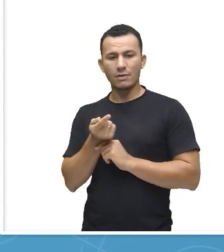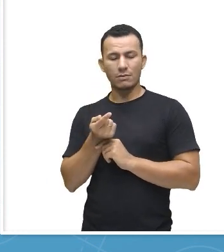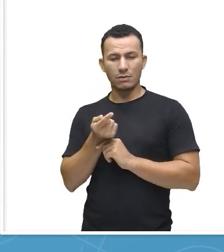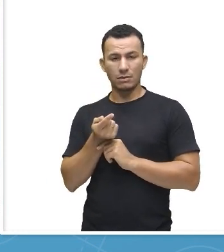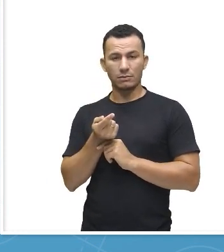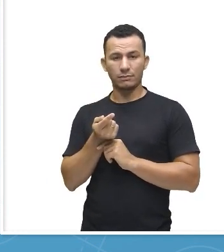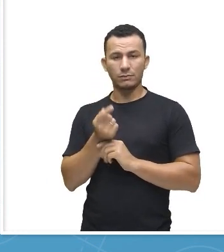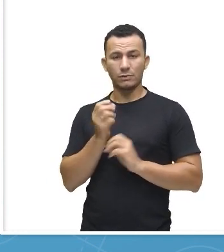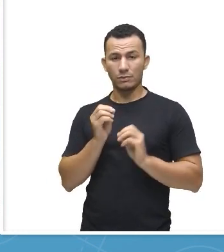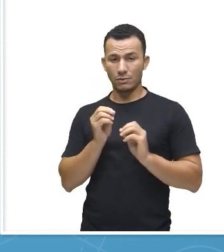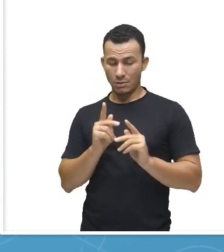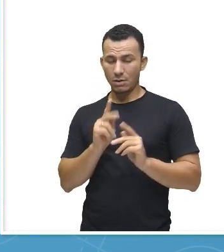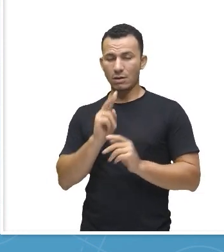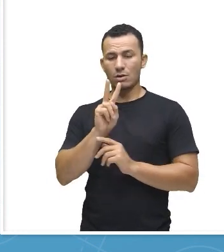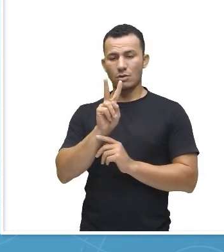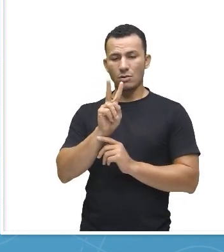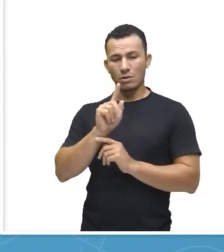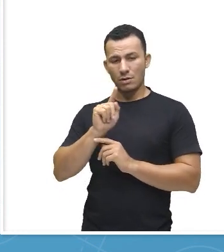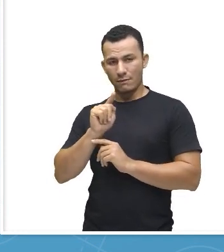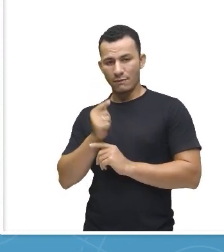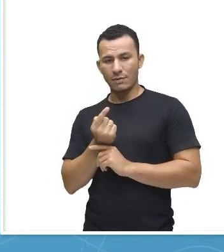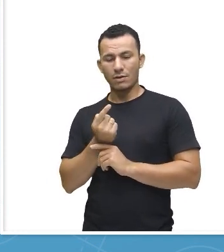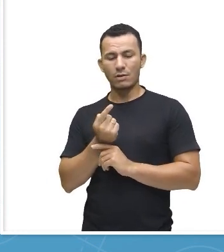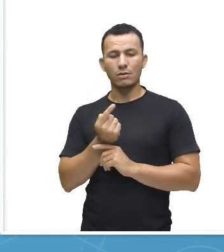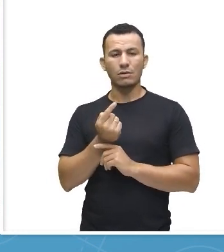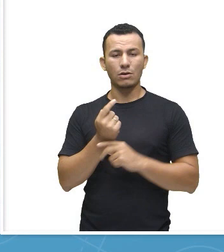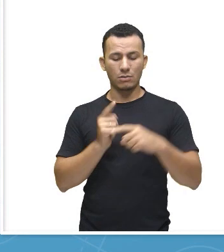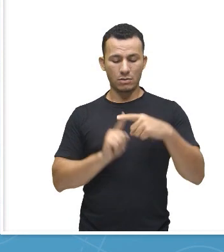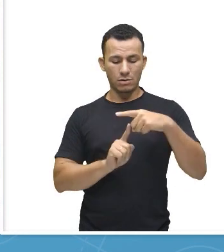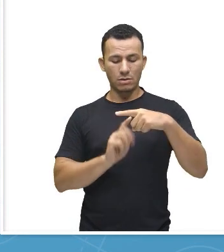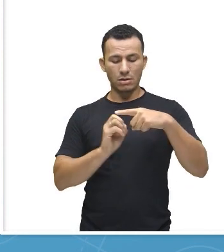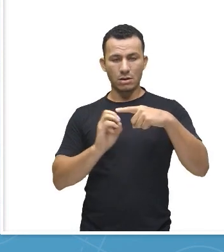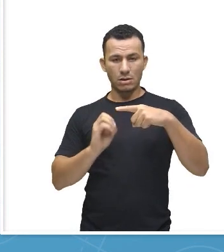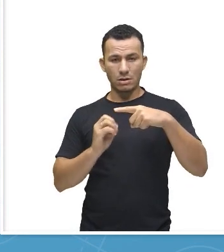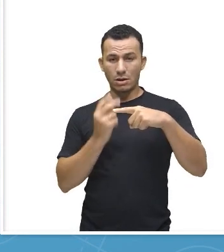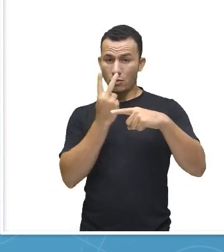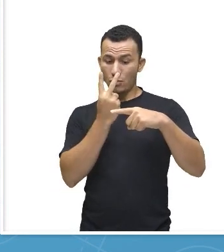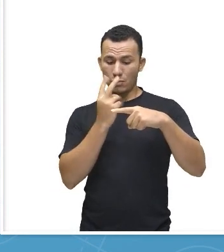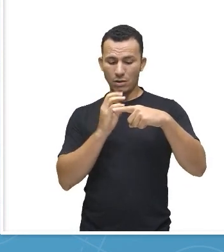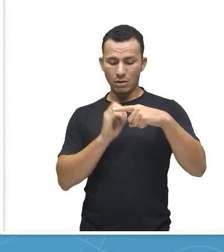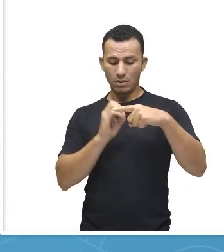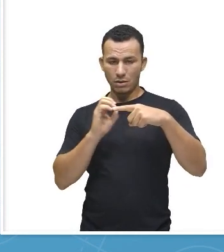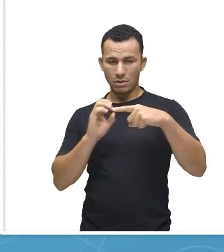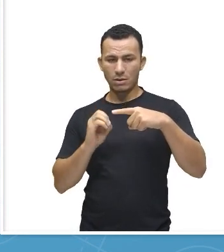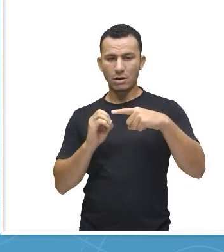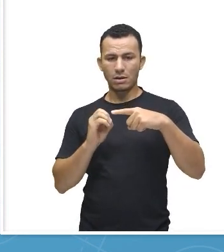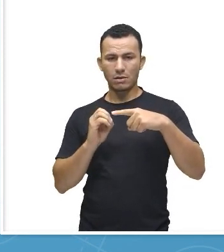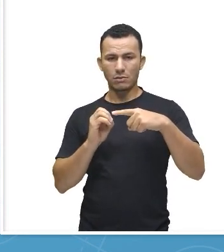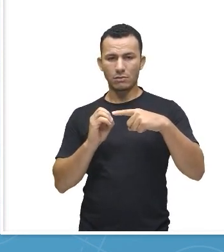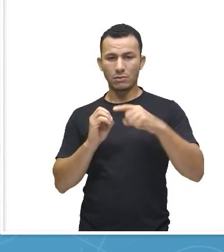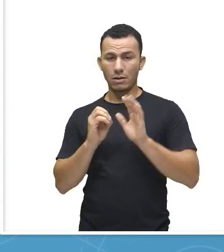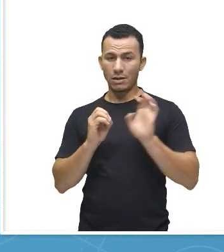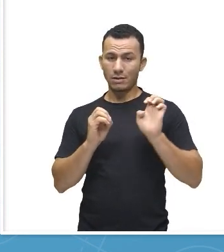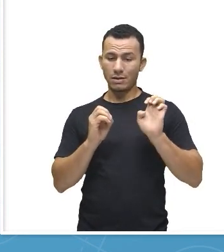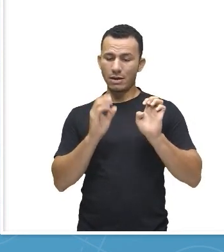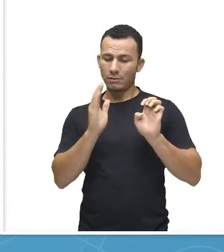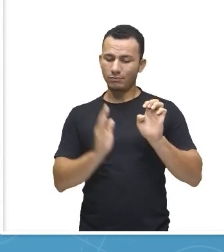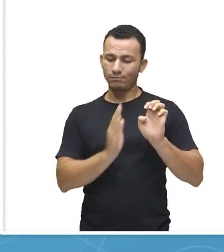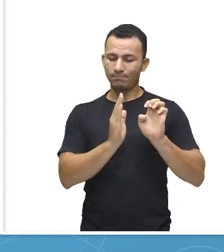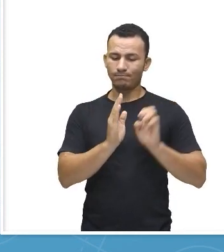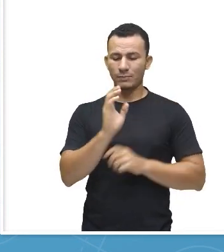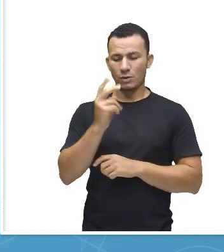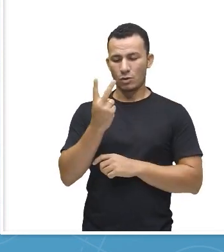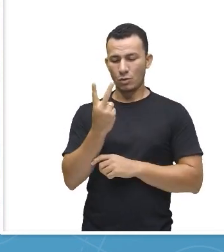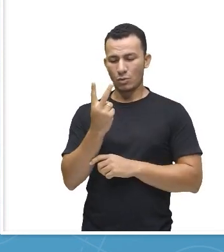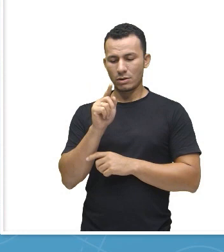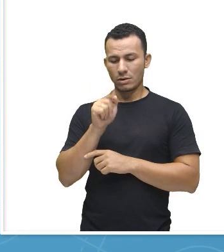aqui. Então ela vai andar 2 casas para a esquerda, 0,02. Várias